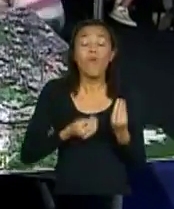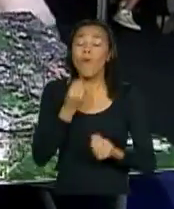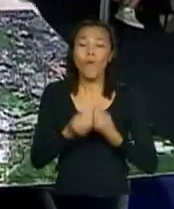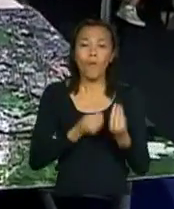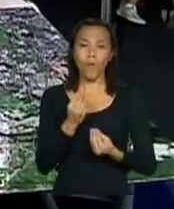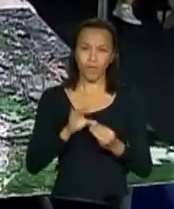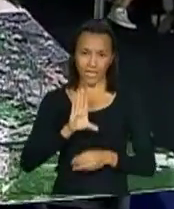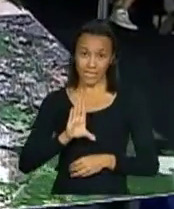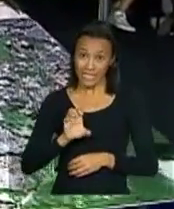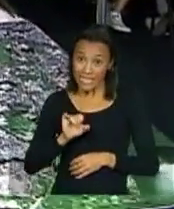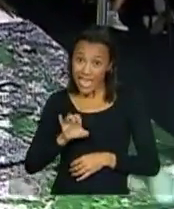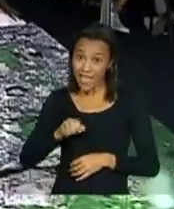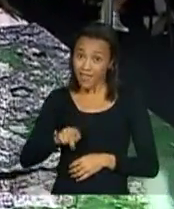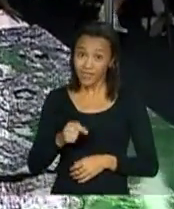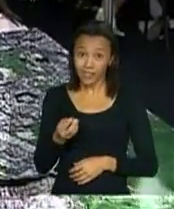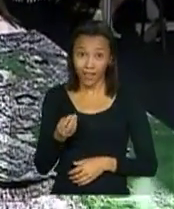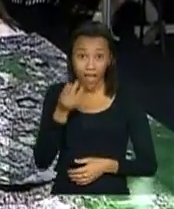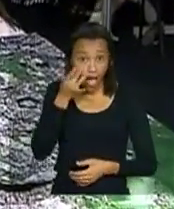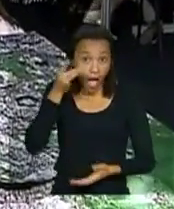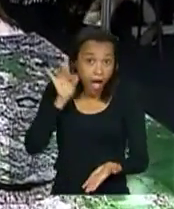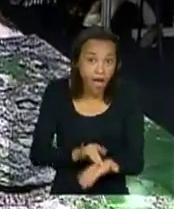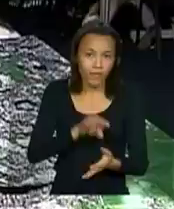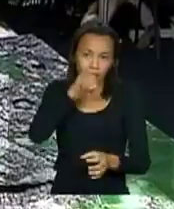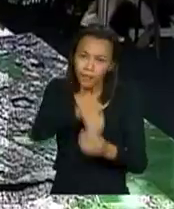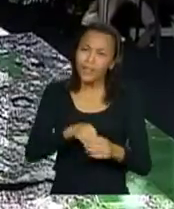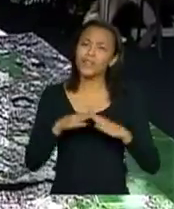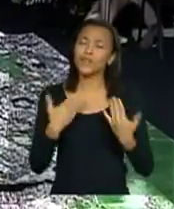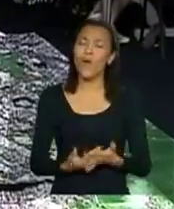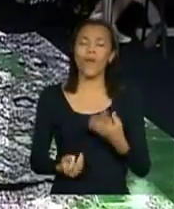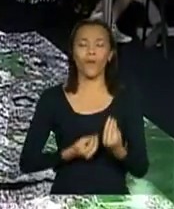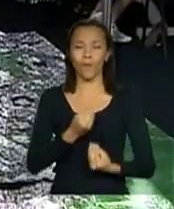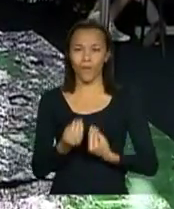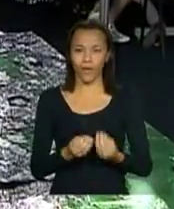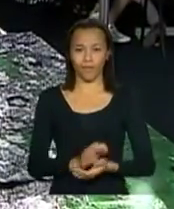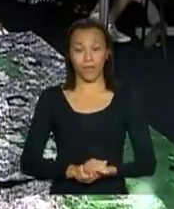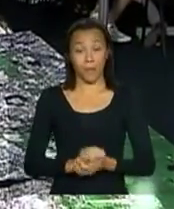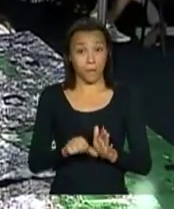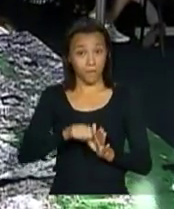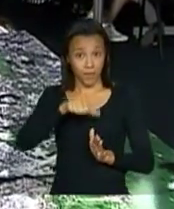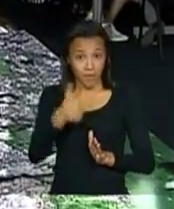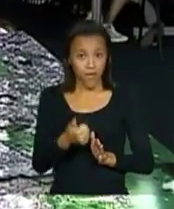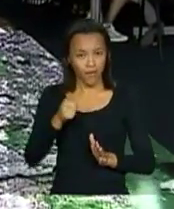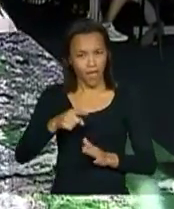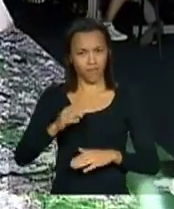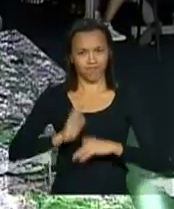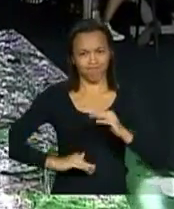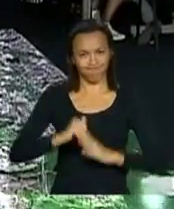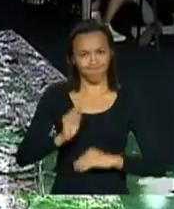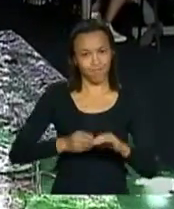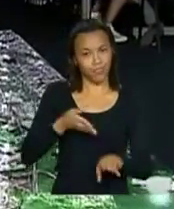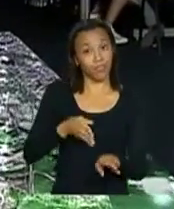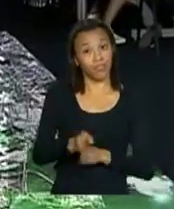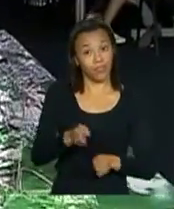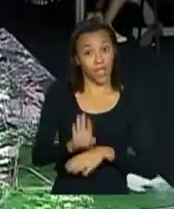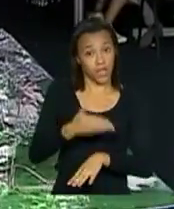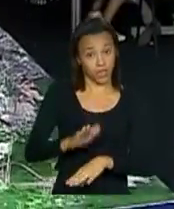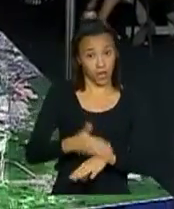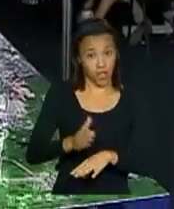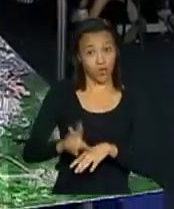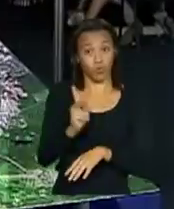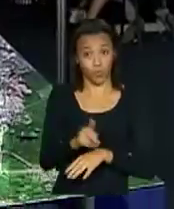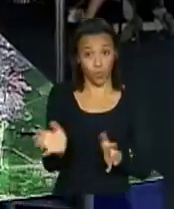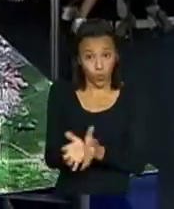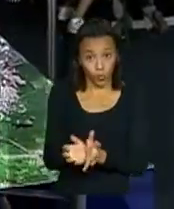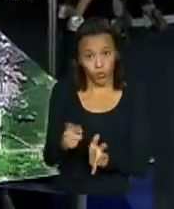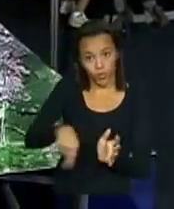experimentos, a ciência na prática, para dentro da escola, enfim? Isso aí passa primeiramente pela capacitação dos professores